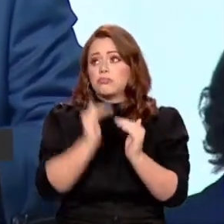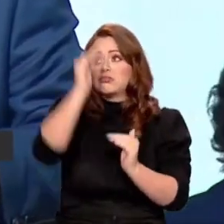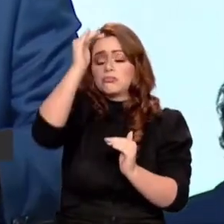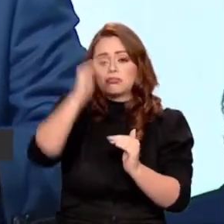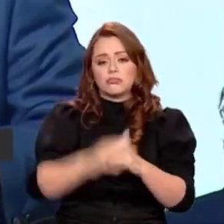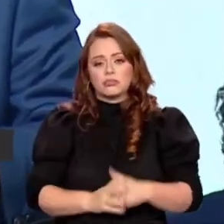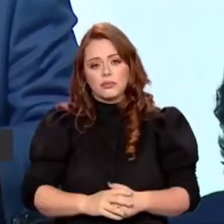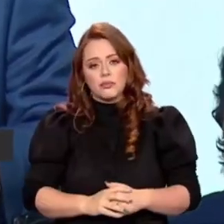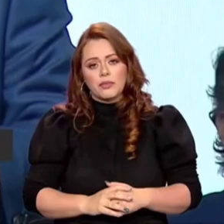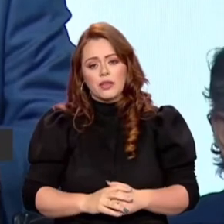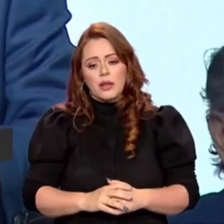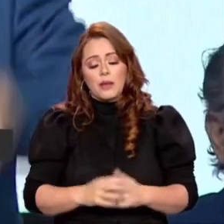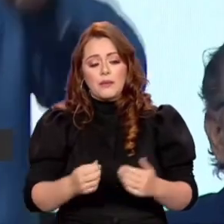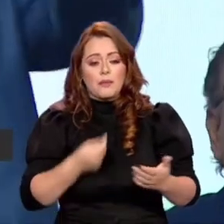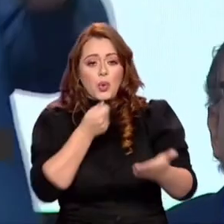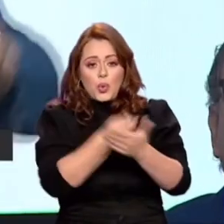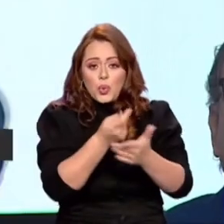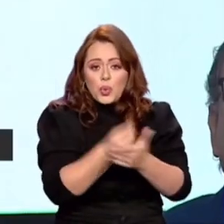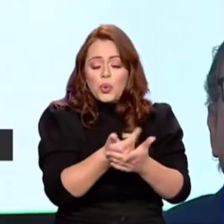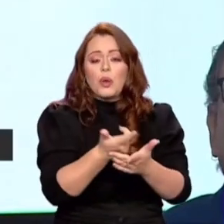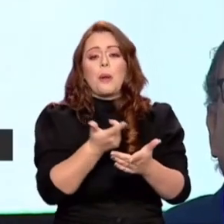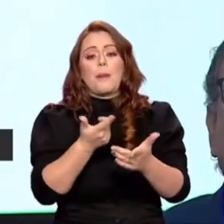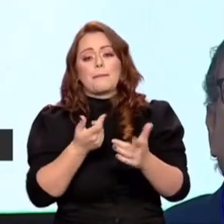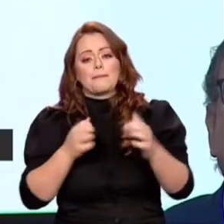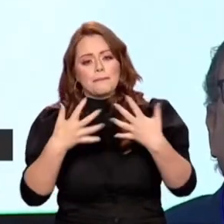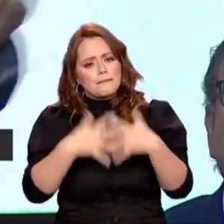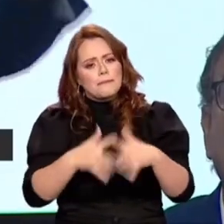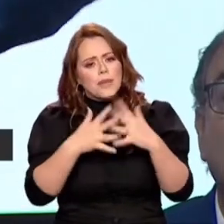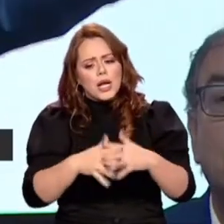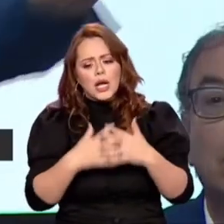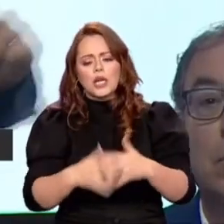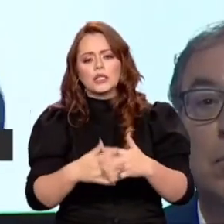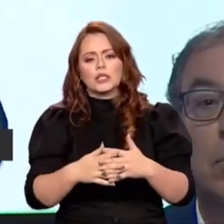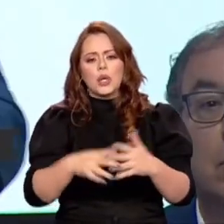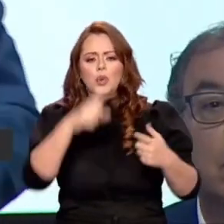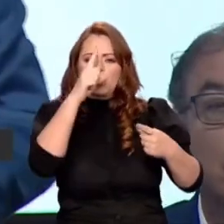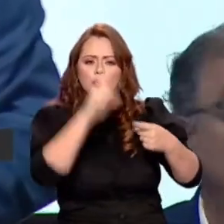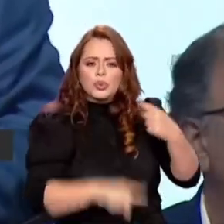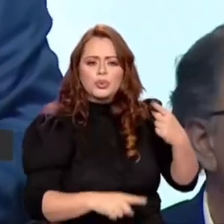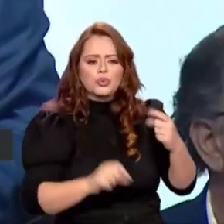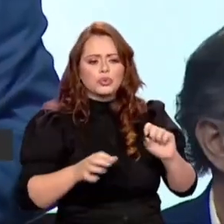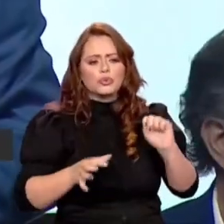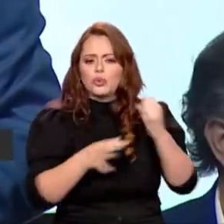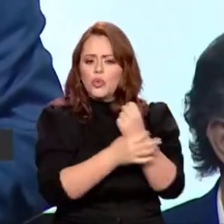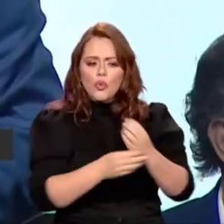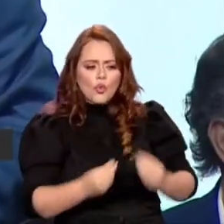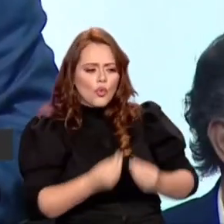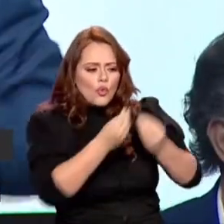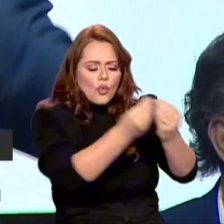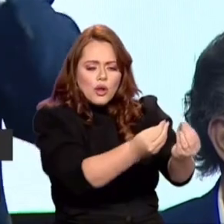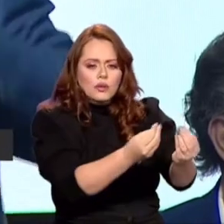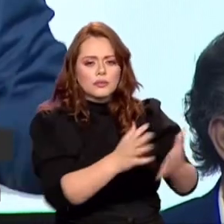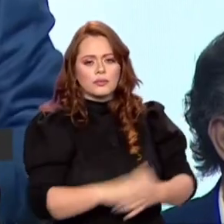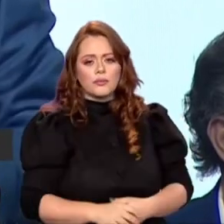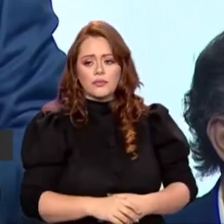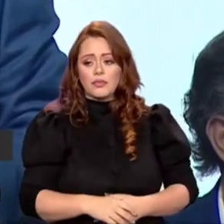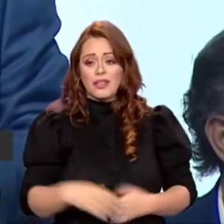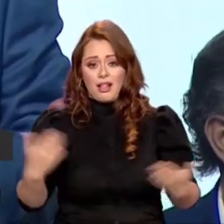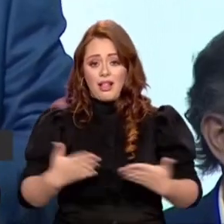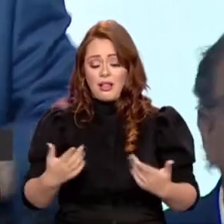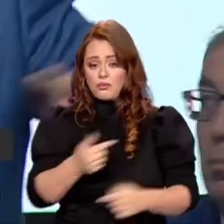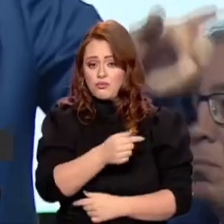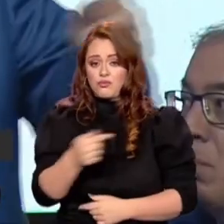para financiar as máquinas, para financiar a safra, para garantir as exportações. Essa semana